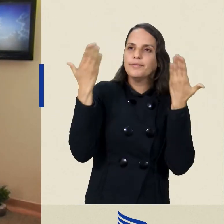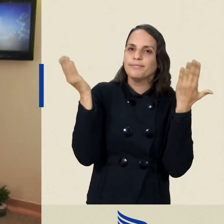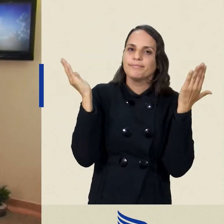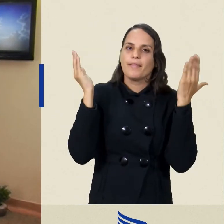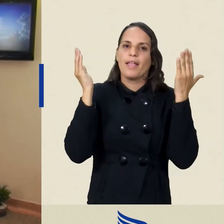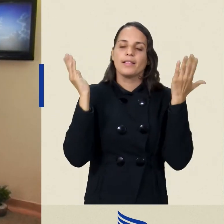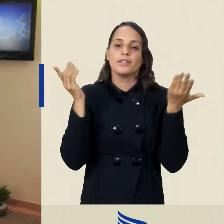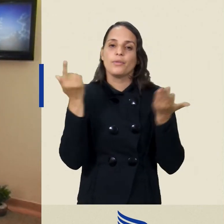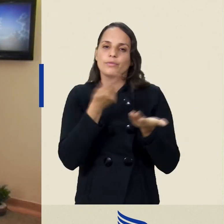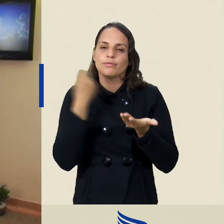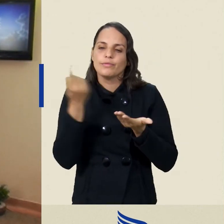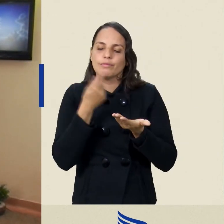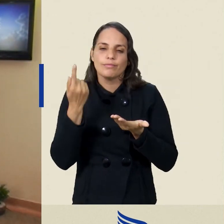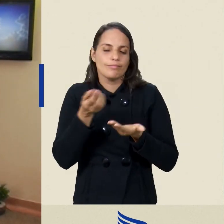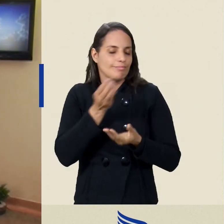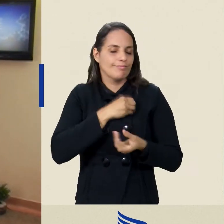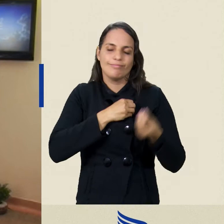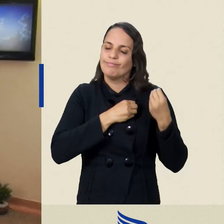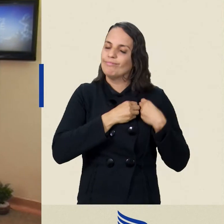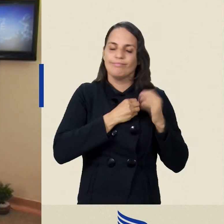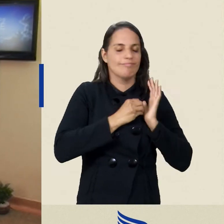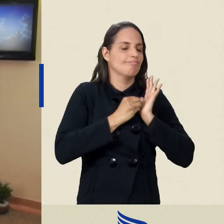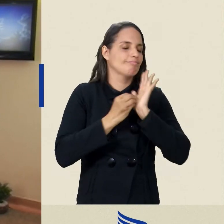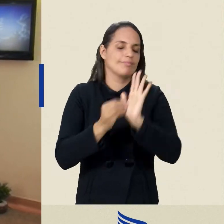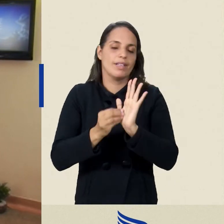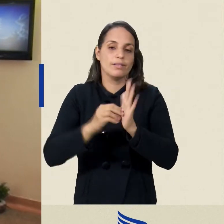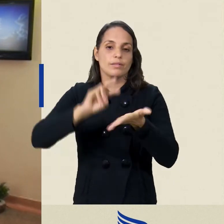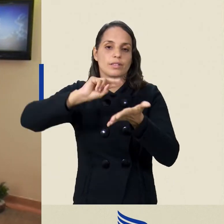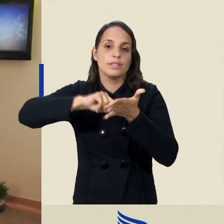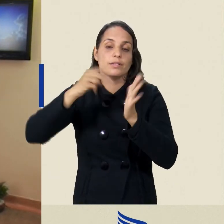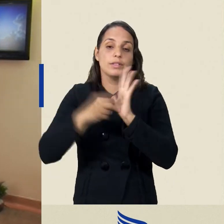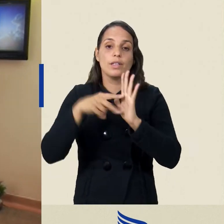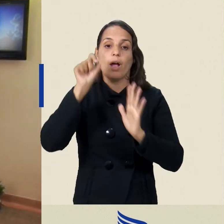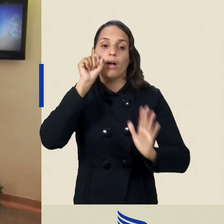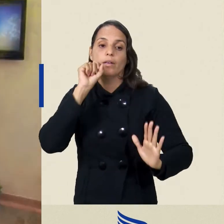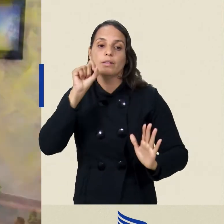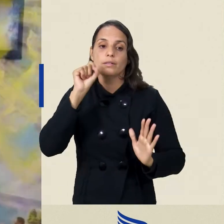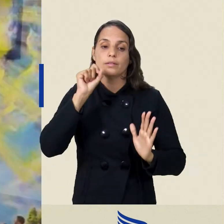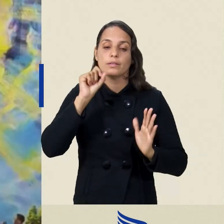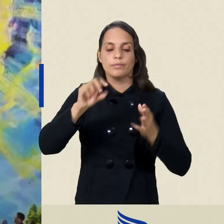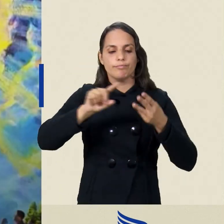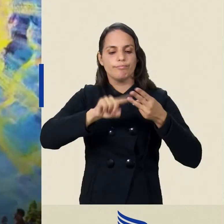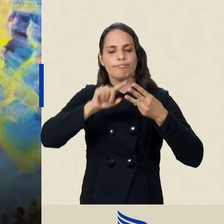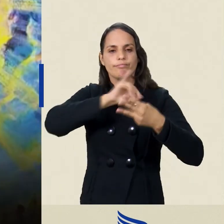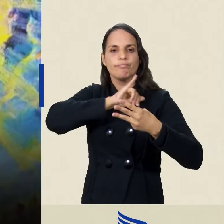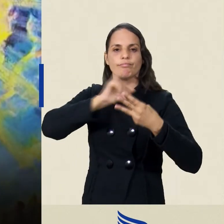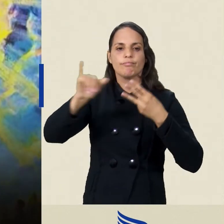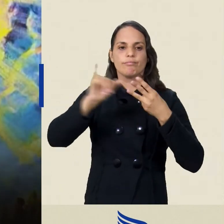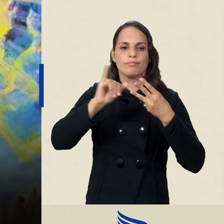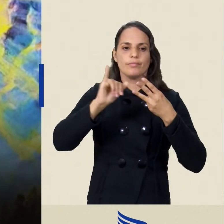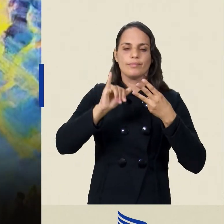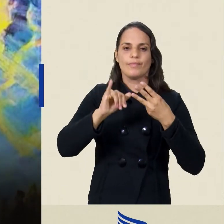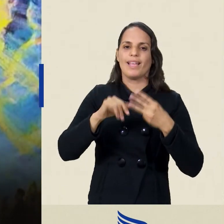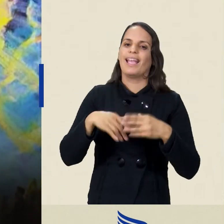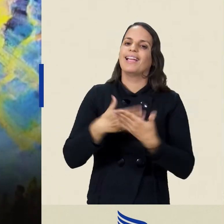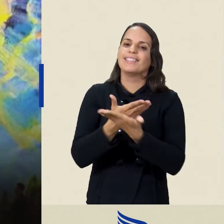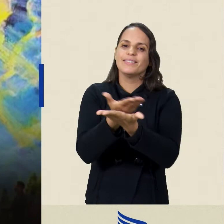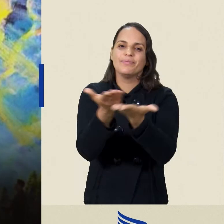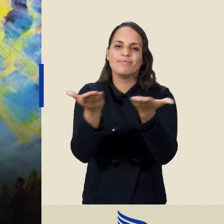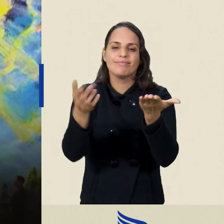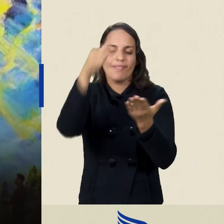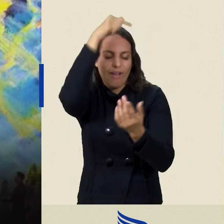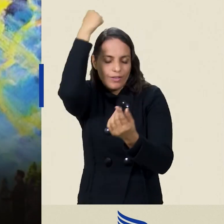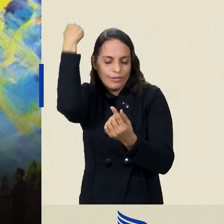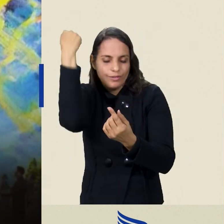para o pecado. Qual será o resultado da proclamação da tríplice mensagem angélica? Aqui está a paciência dos